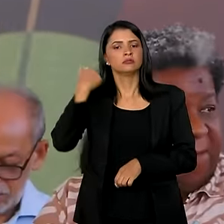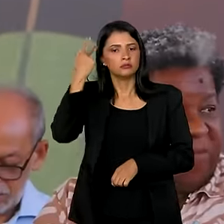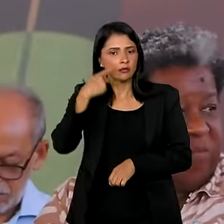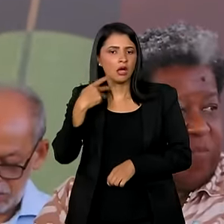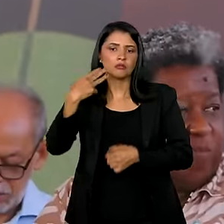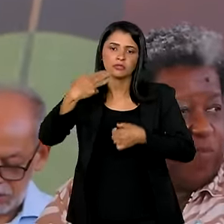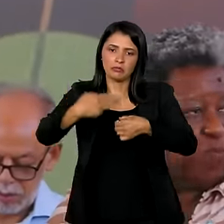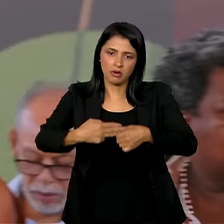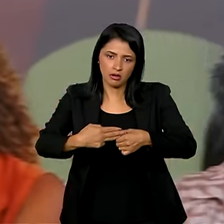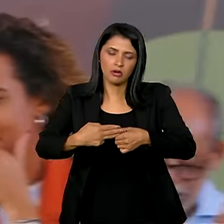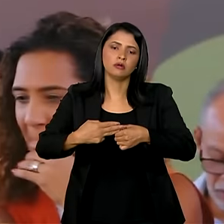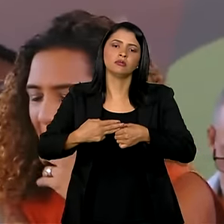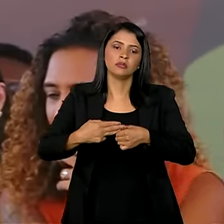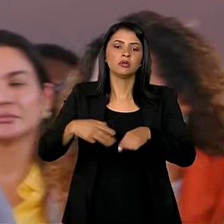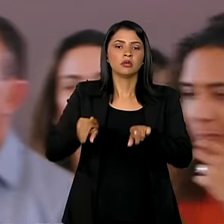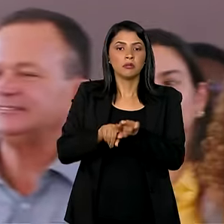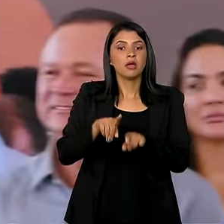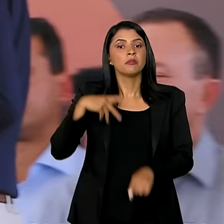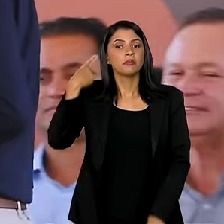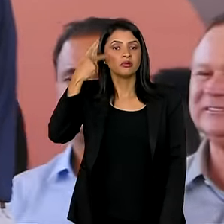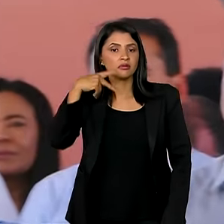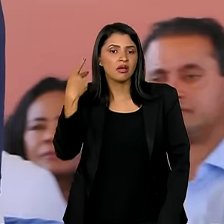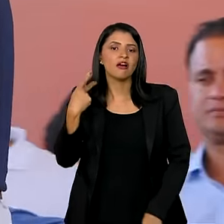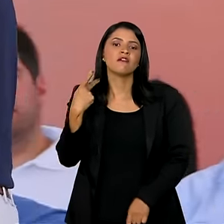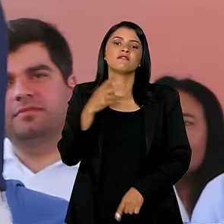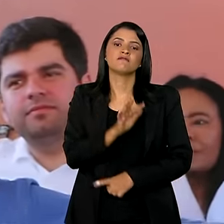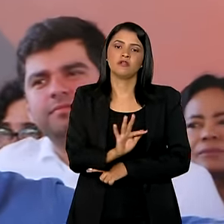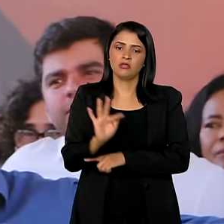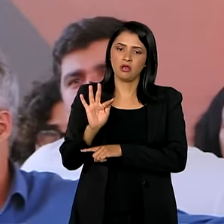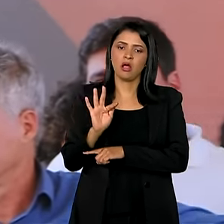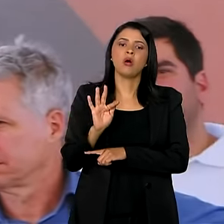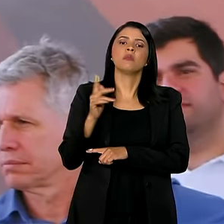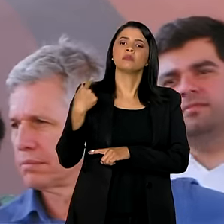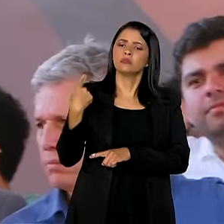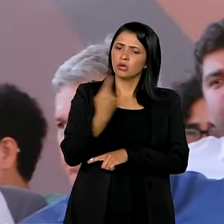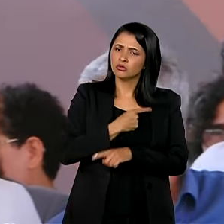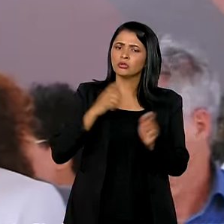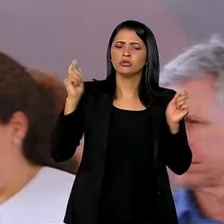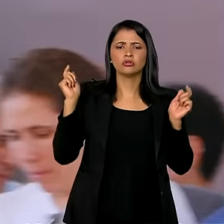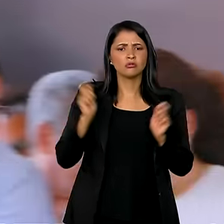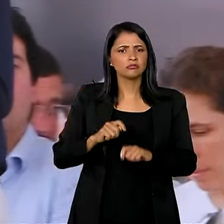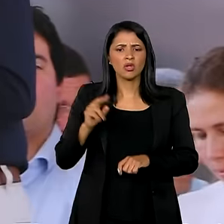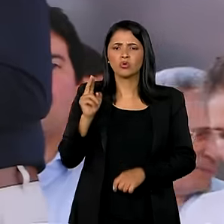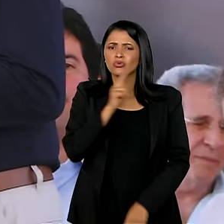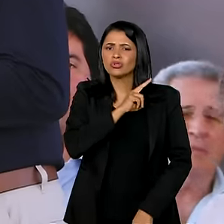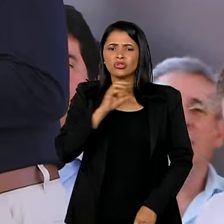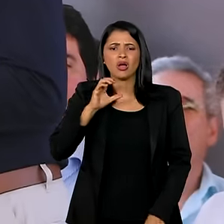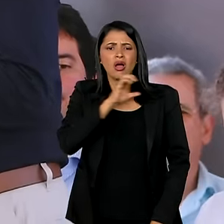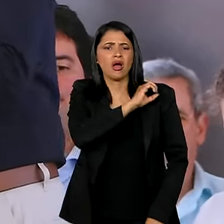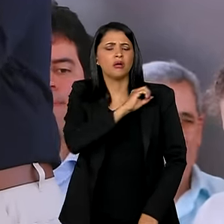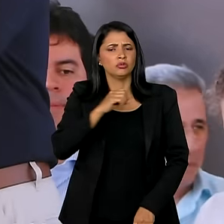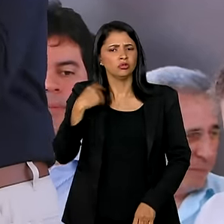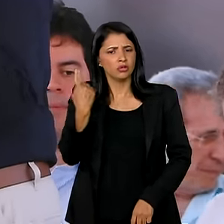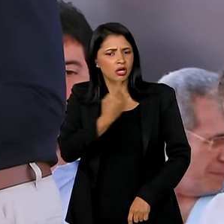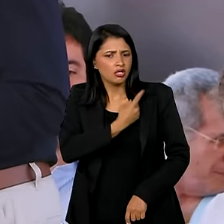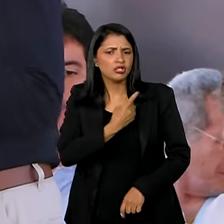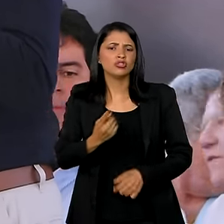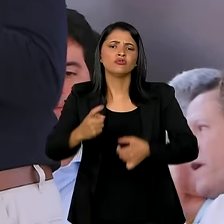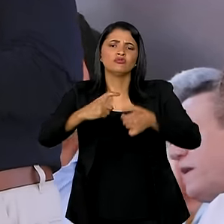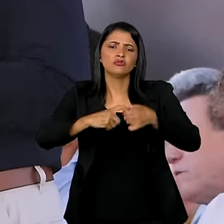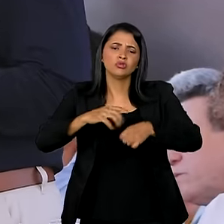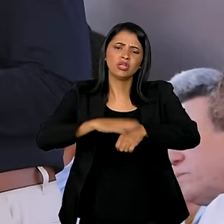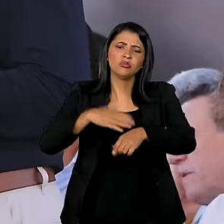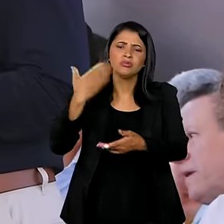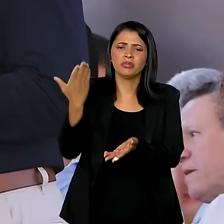parlamentares municipais, dos parlamentares federais, para que a gente, com muita urgência, a gente recupere o